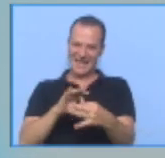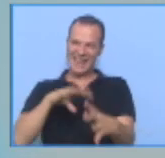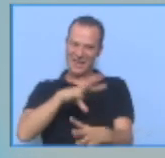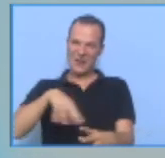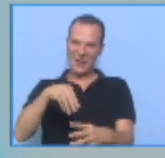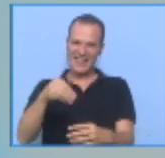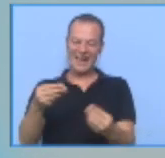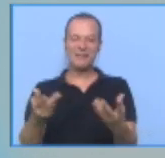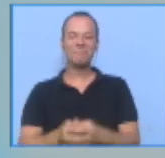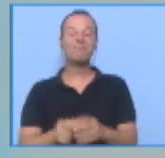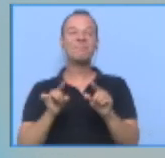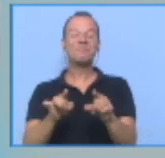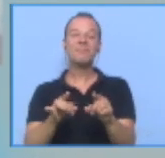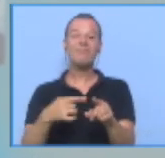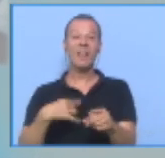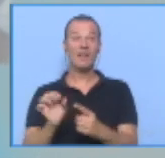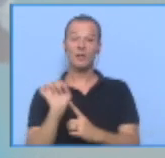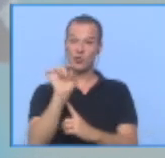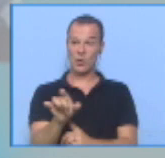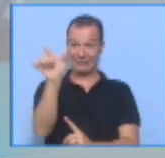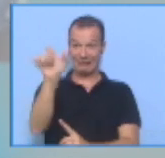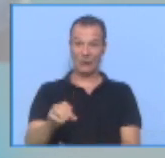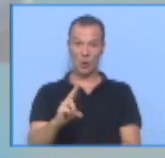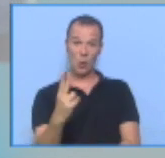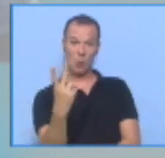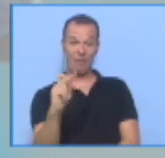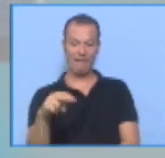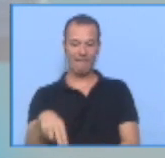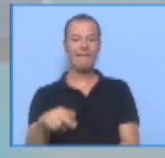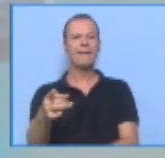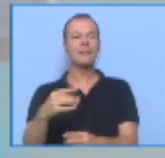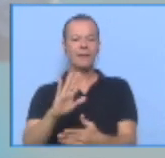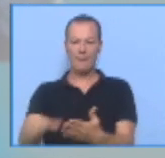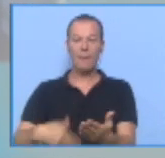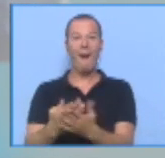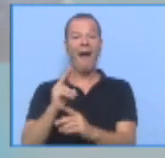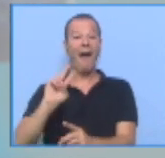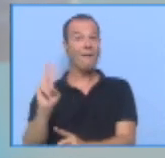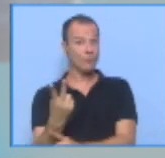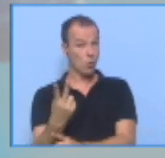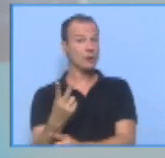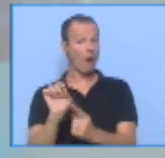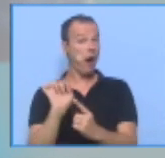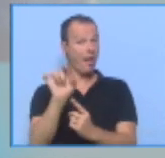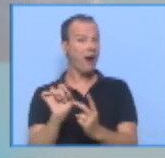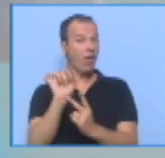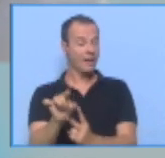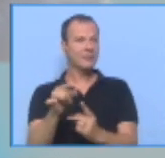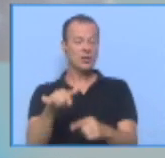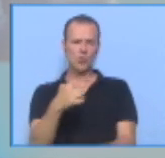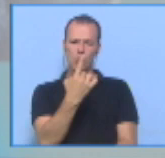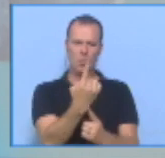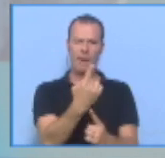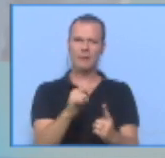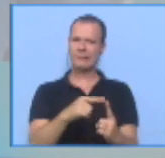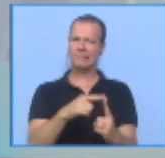então, porque sugeri ao Dr. Juan Ambrósio que deixasse aqui duas propostas de leitura, e uma delas, pelo que vejo aqui sobre a